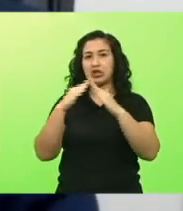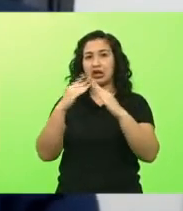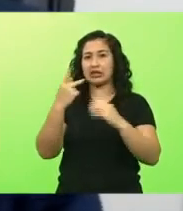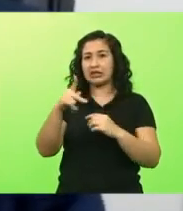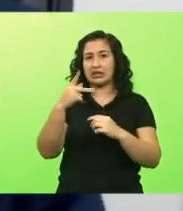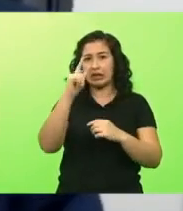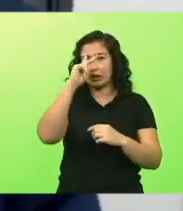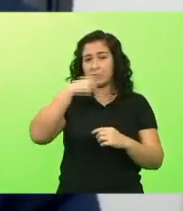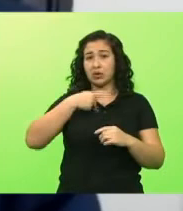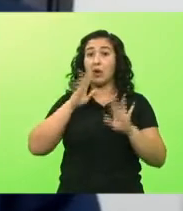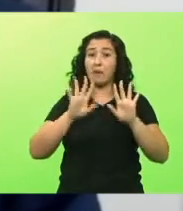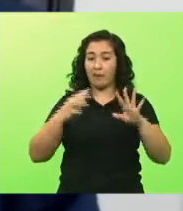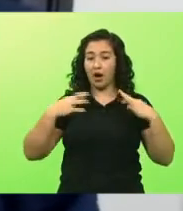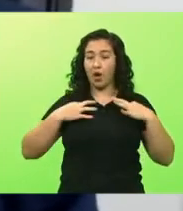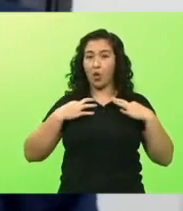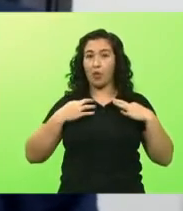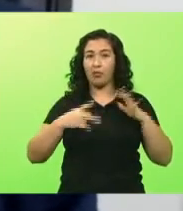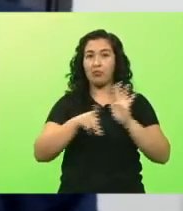preocupação muito